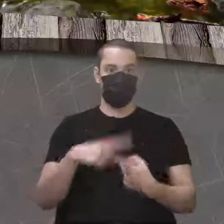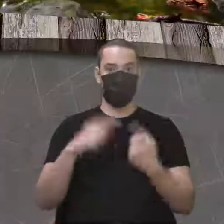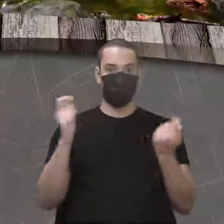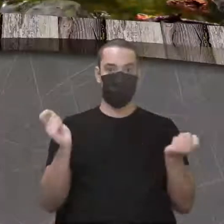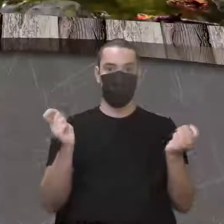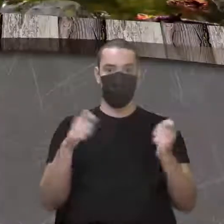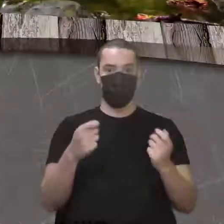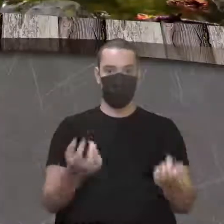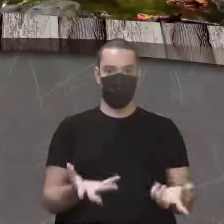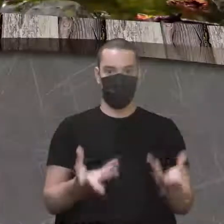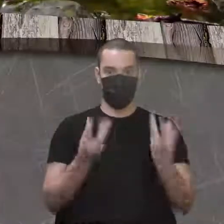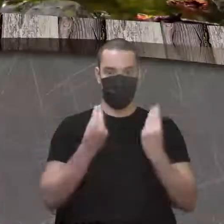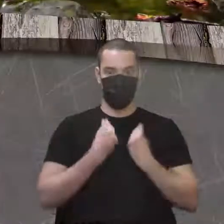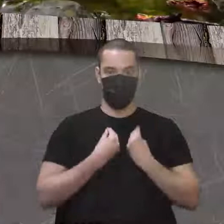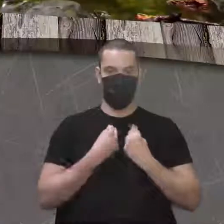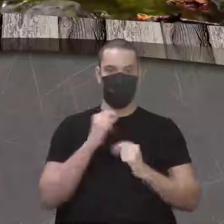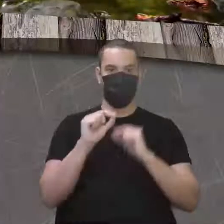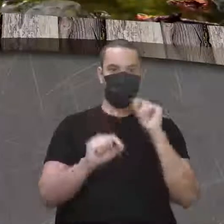permitir, então,